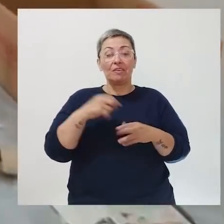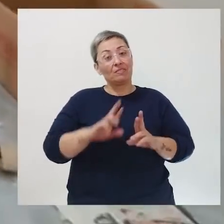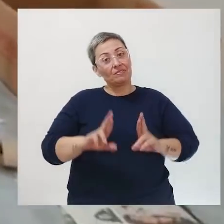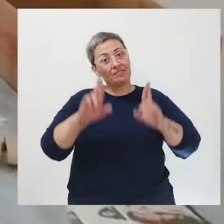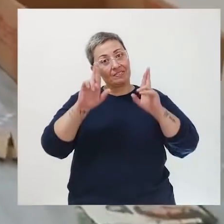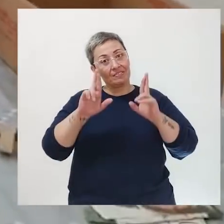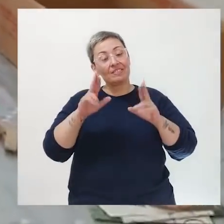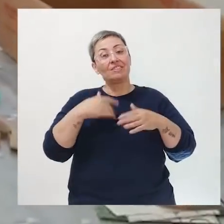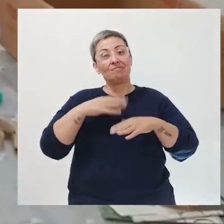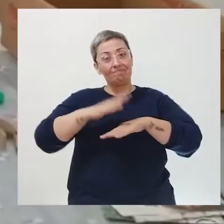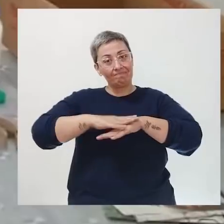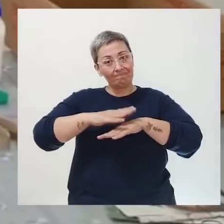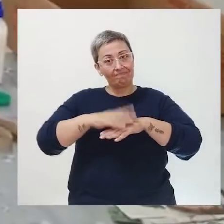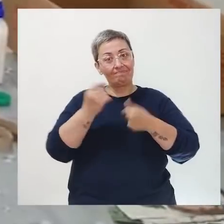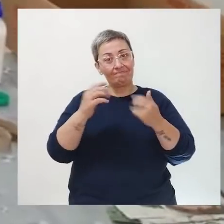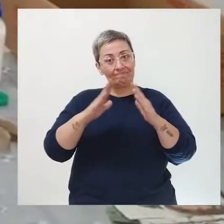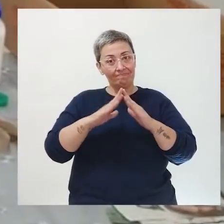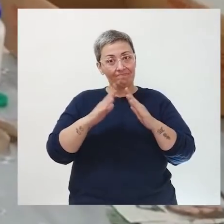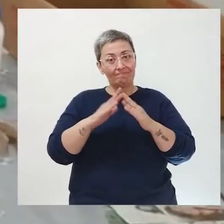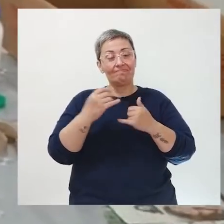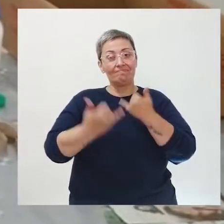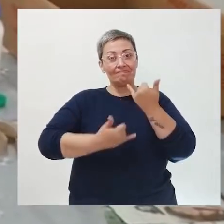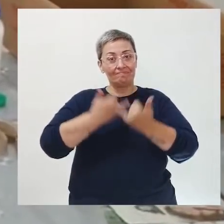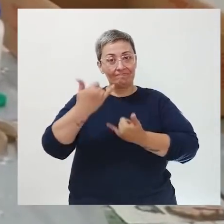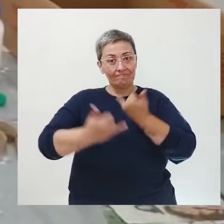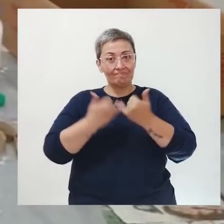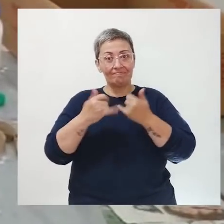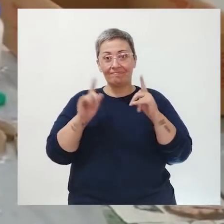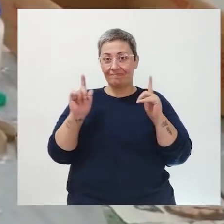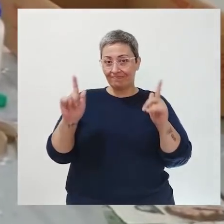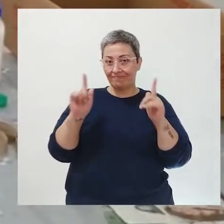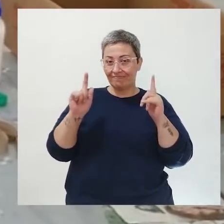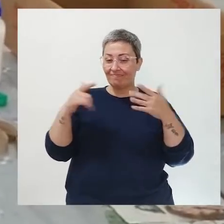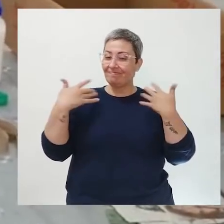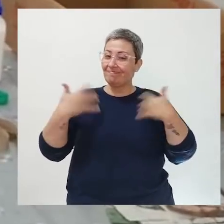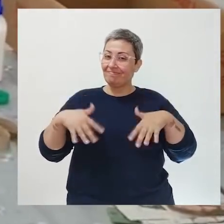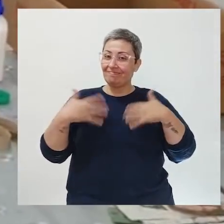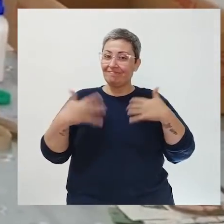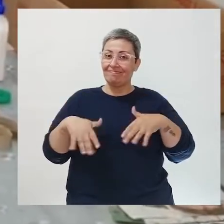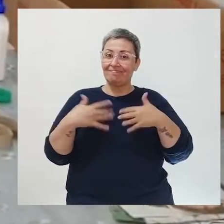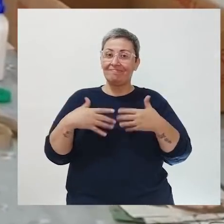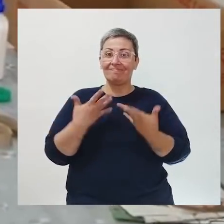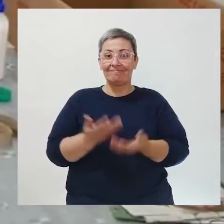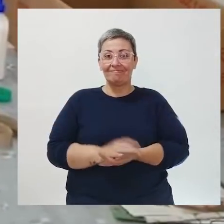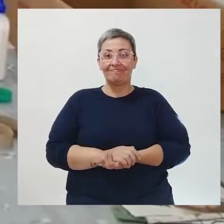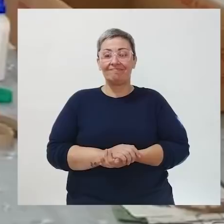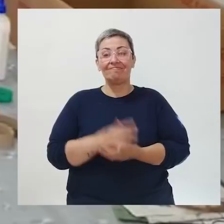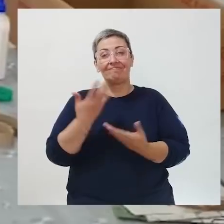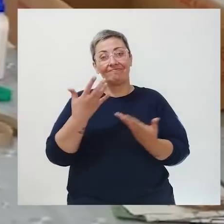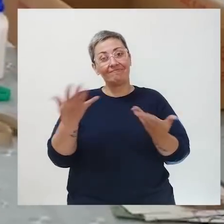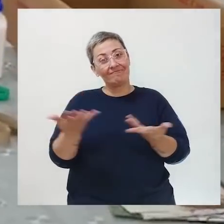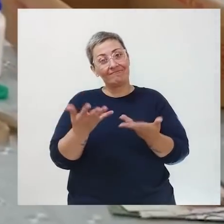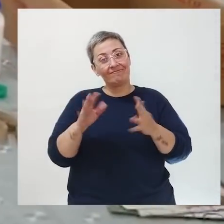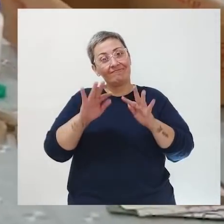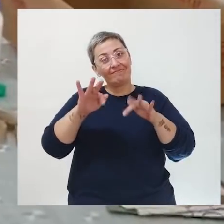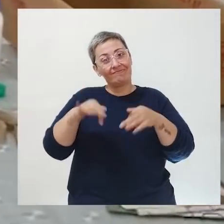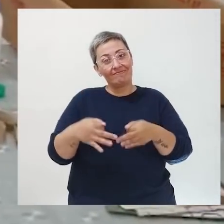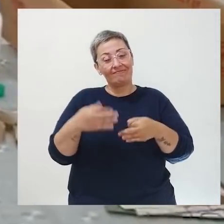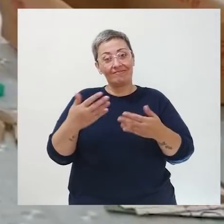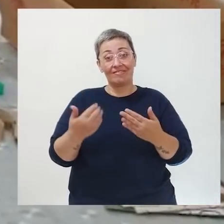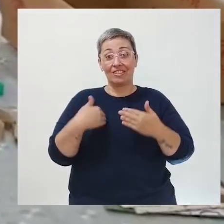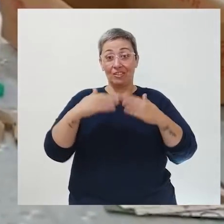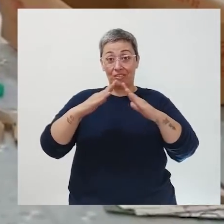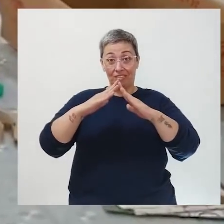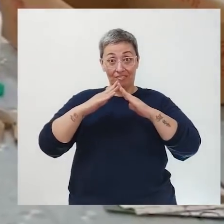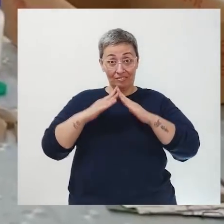essa. Espero que vocês façam aí, brinquem, se divirtam bastante, tá bom? E por enquanto